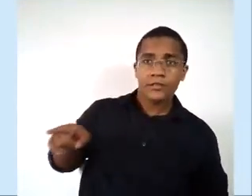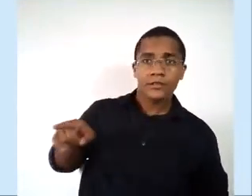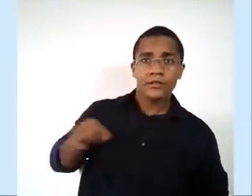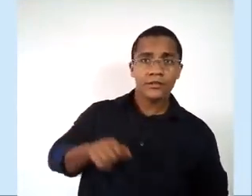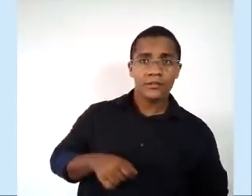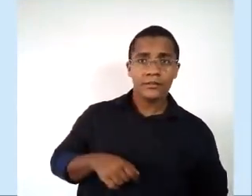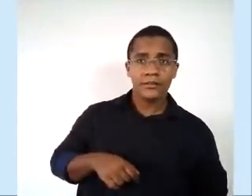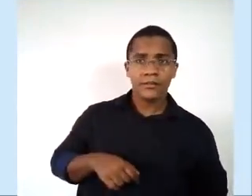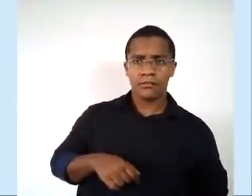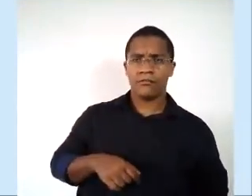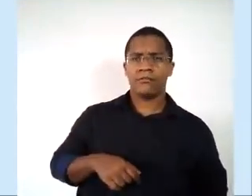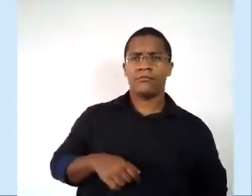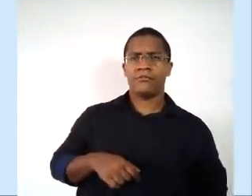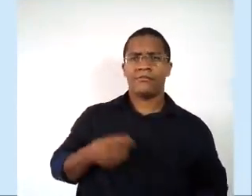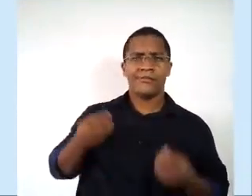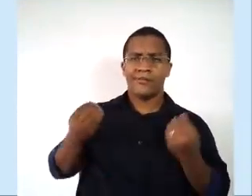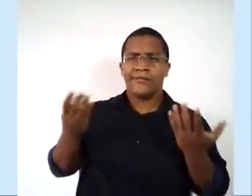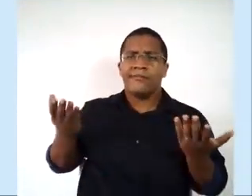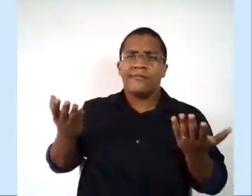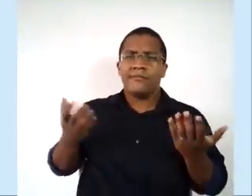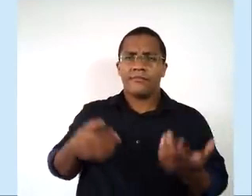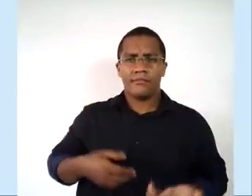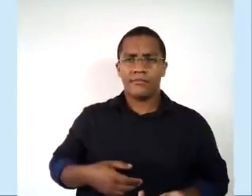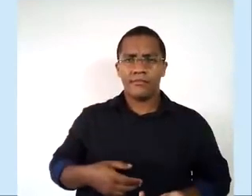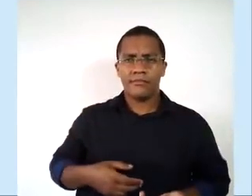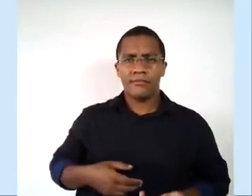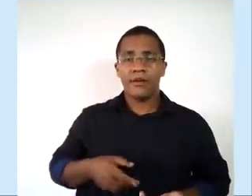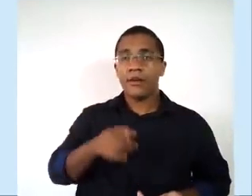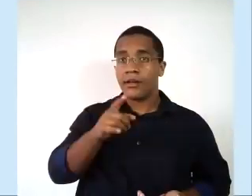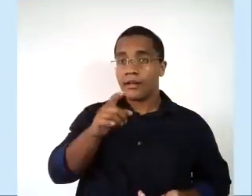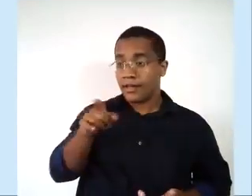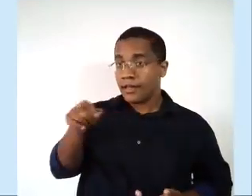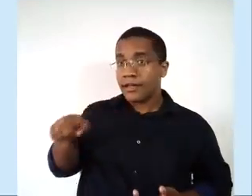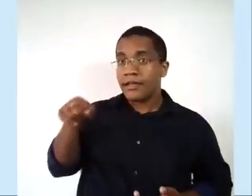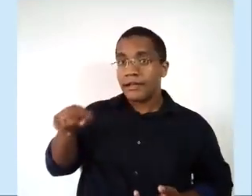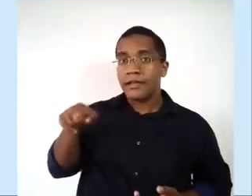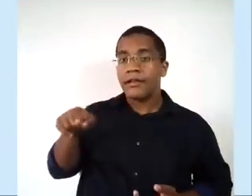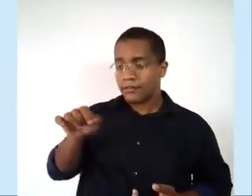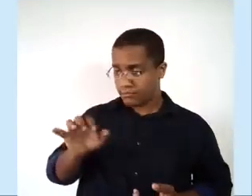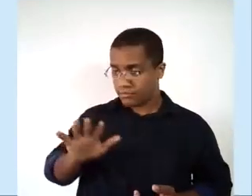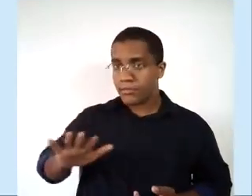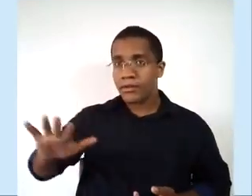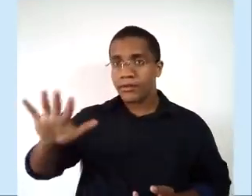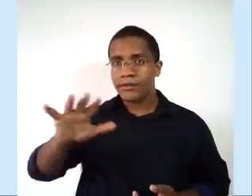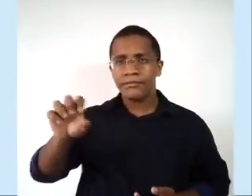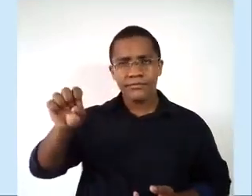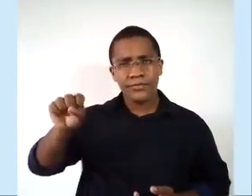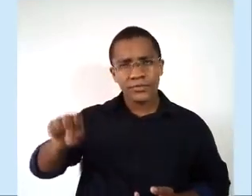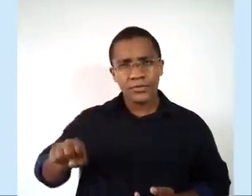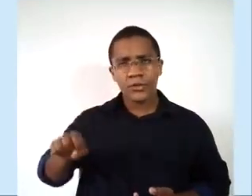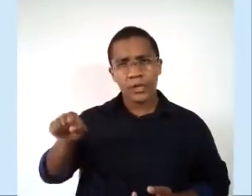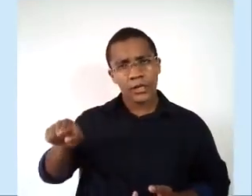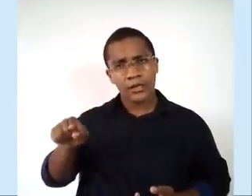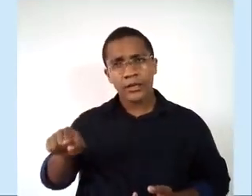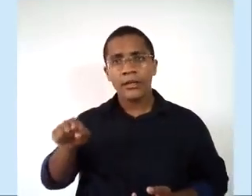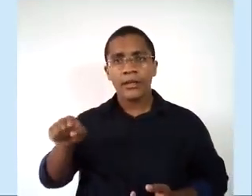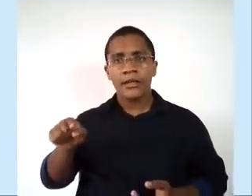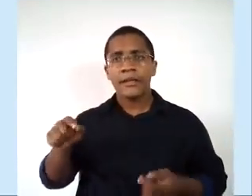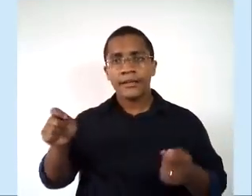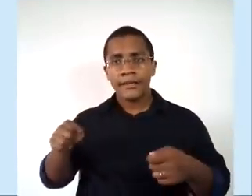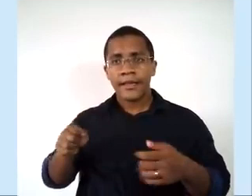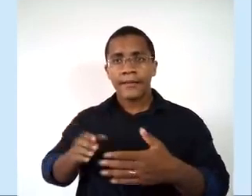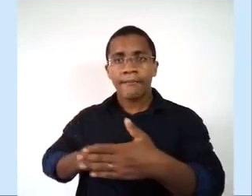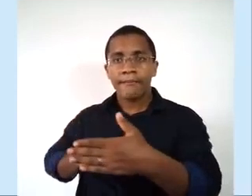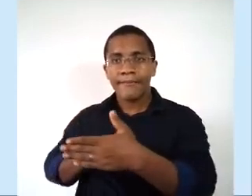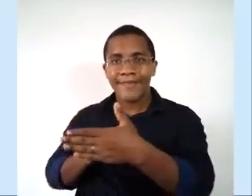finalidades econômicas. Como assim, professor? Gente, a Turquia é uma região baixa, tá? Na parte mais ao sul, e ela